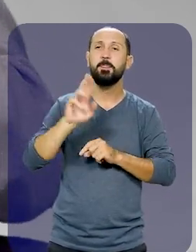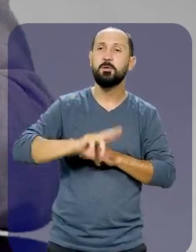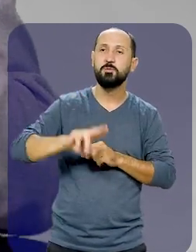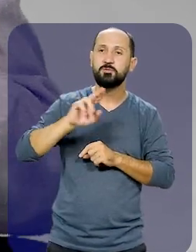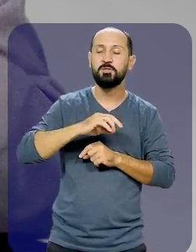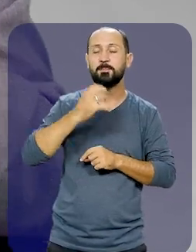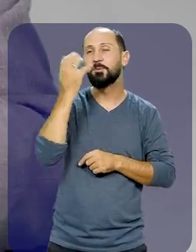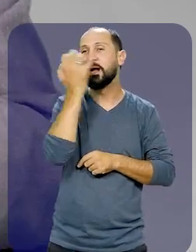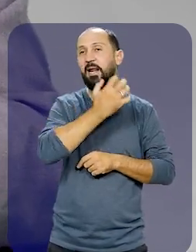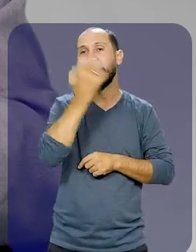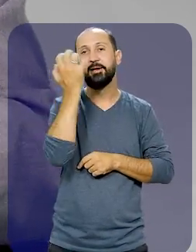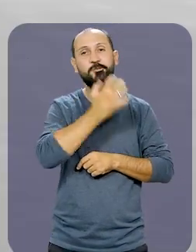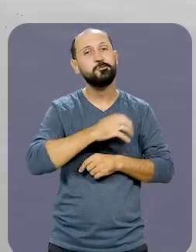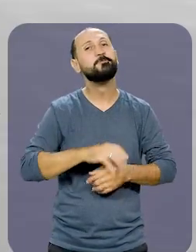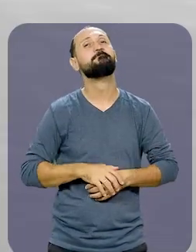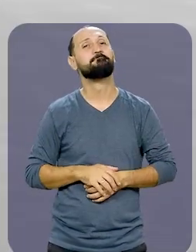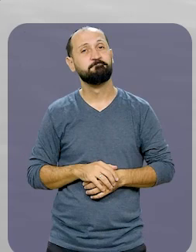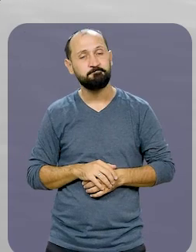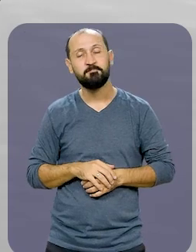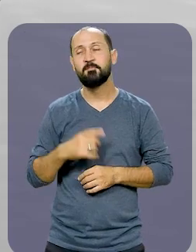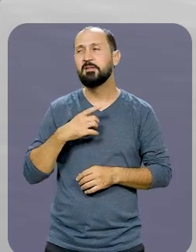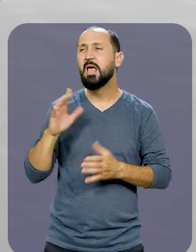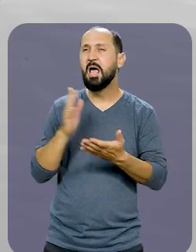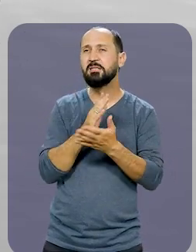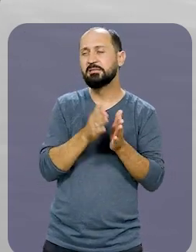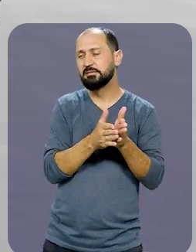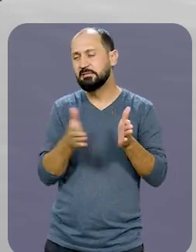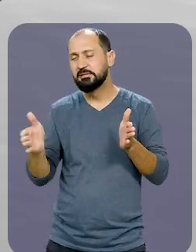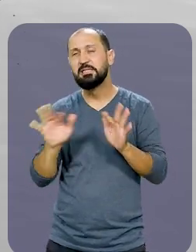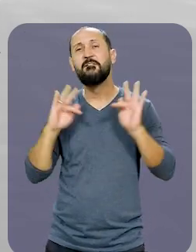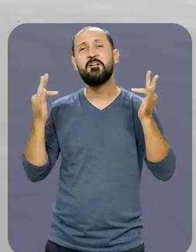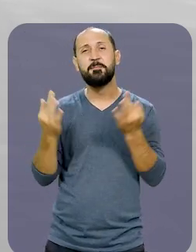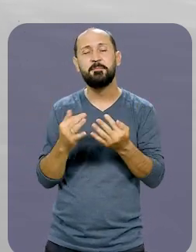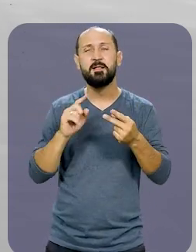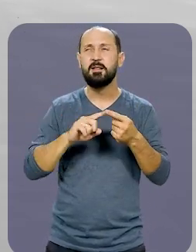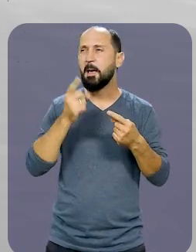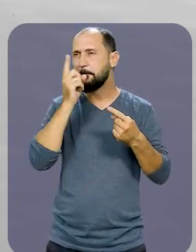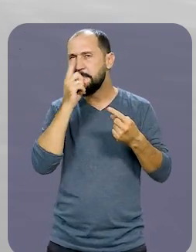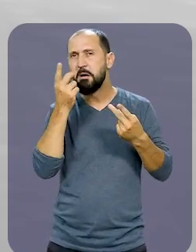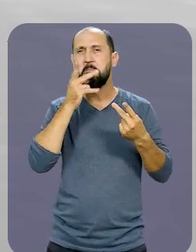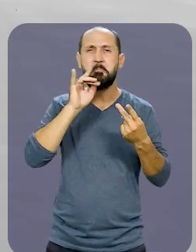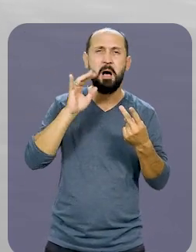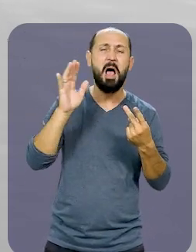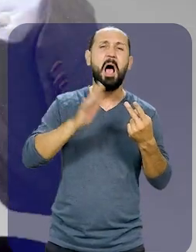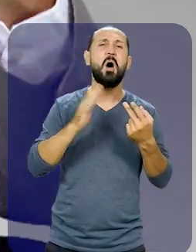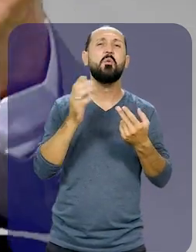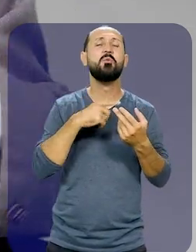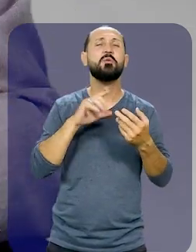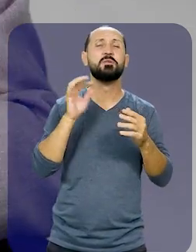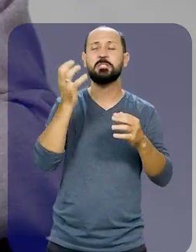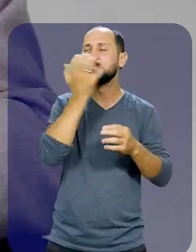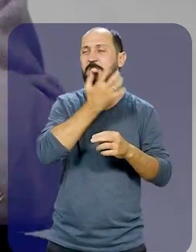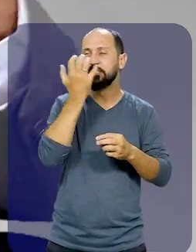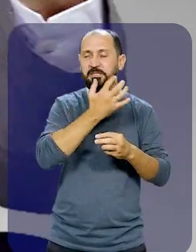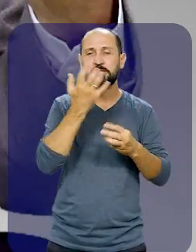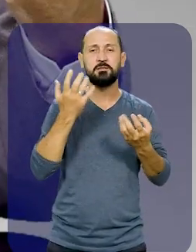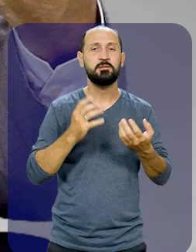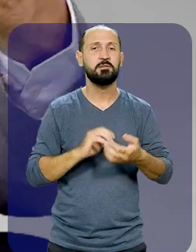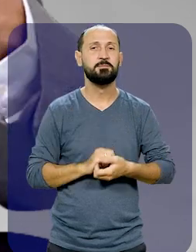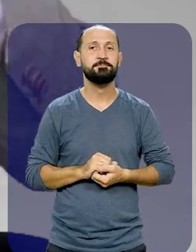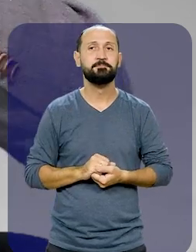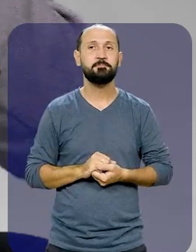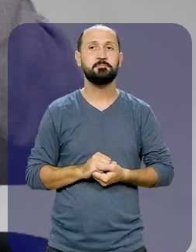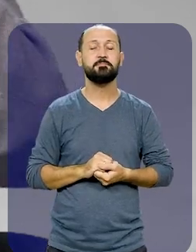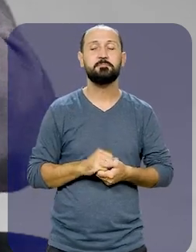por alergia. Geralmente tem história na família, você tem ou a mãe ou o pai que já tem uma história de rinite ou de